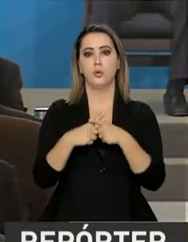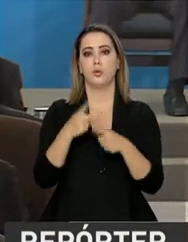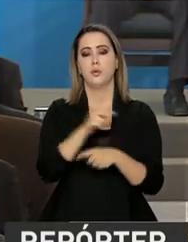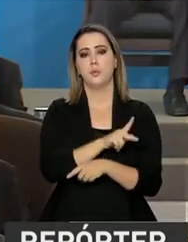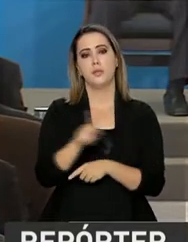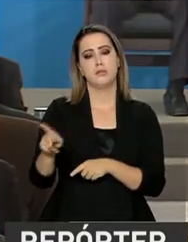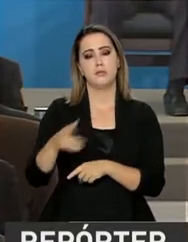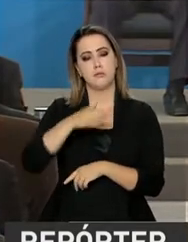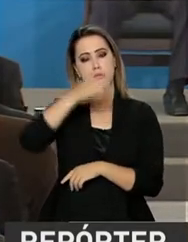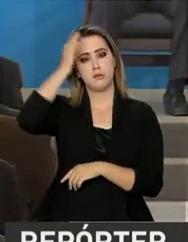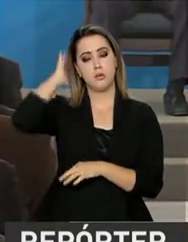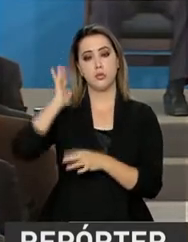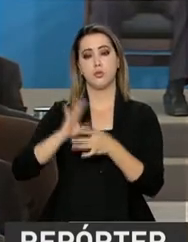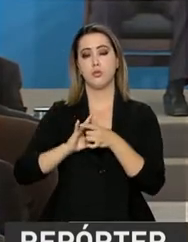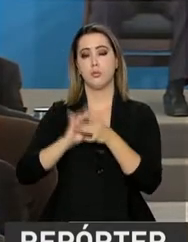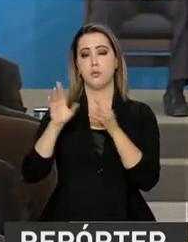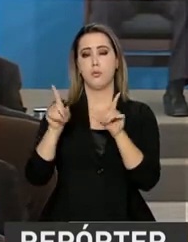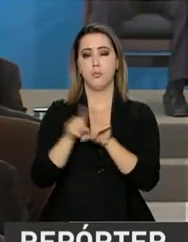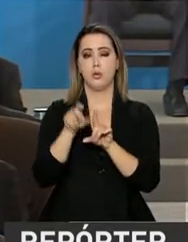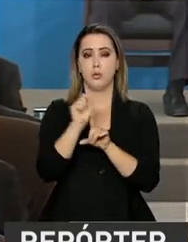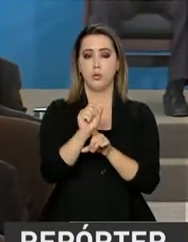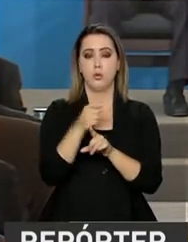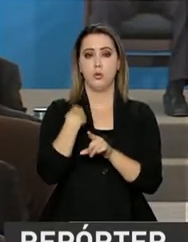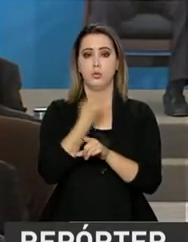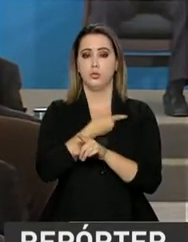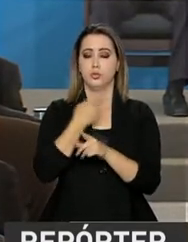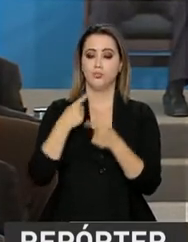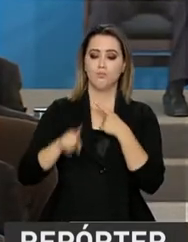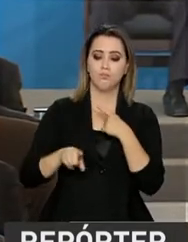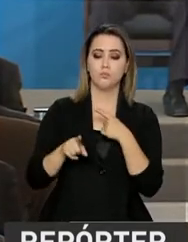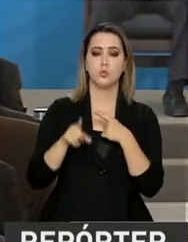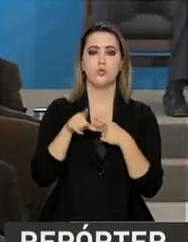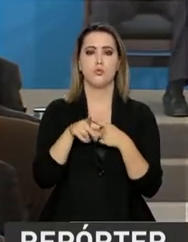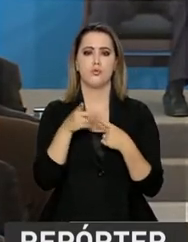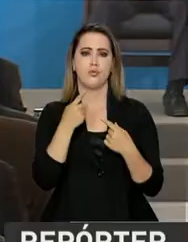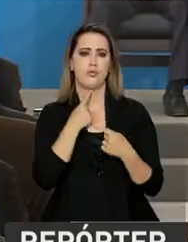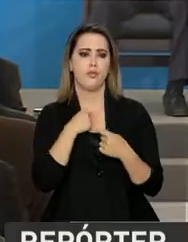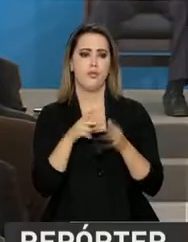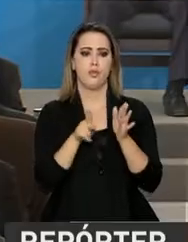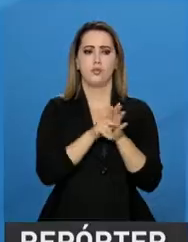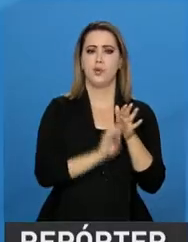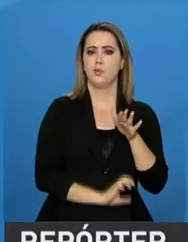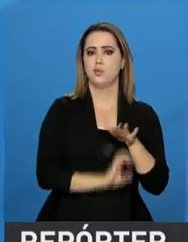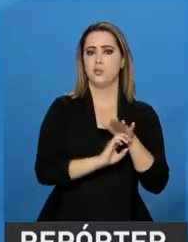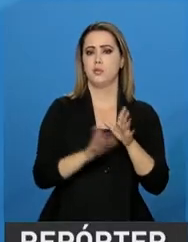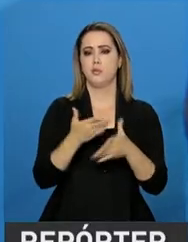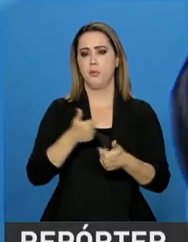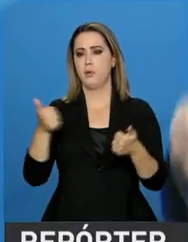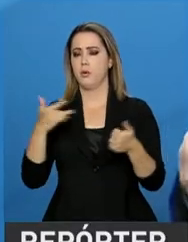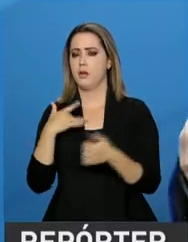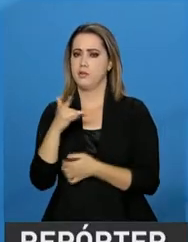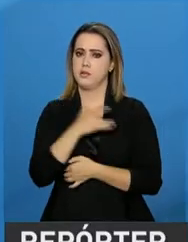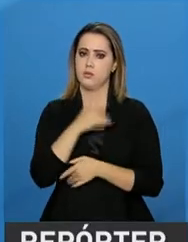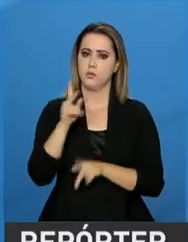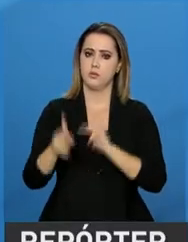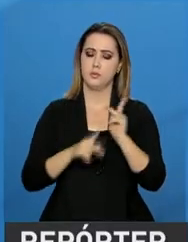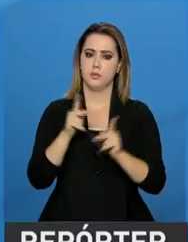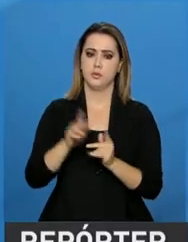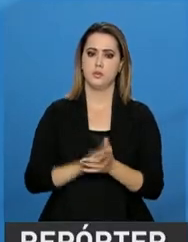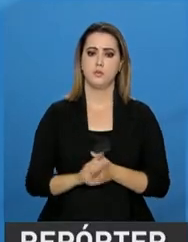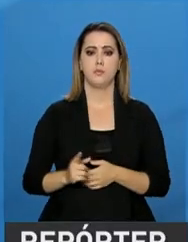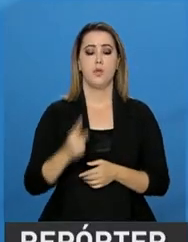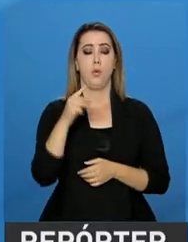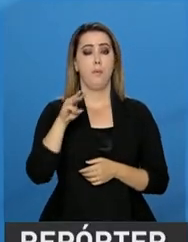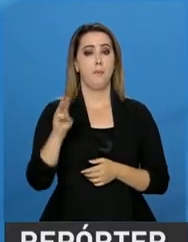permitido contrariar interesses para fazer uma saúde melhor para todos os brasileiros um bilhão e trezentos milhões de reais